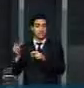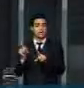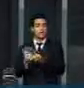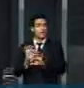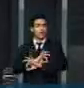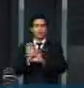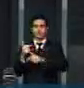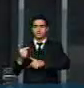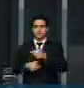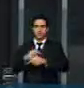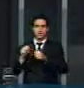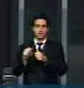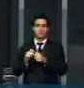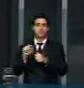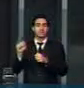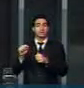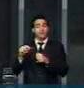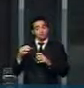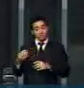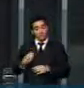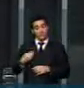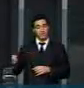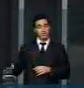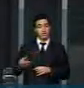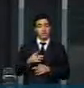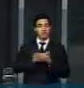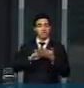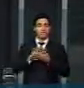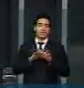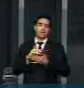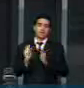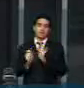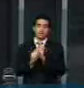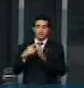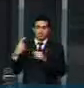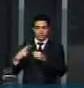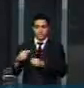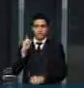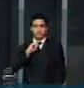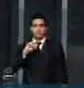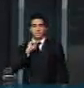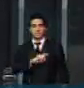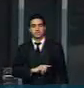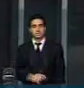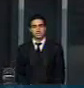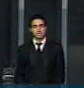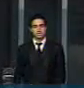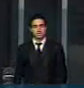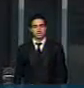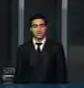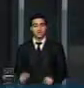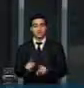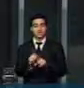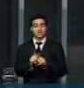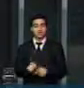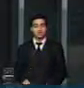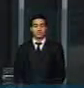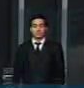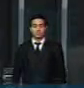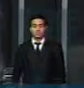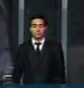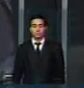pelo Mundo Novo Sem Drogas, em Minas Gerais, que é dirigido pela Renovação Carismática